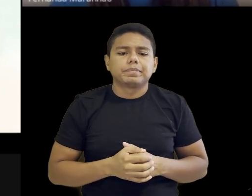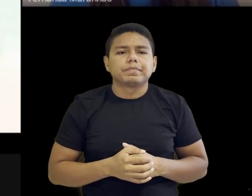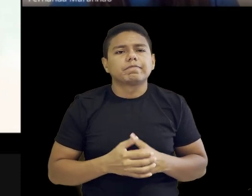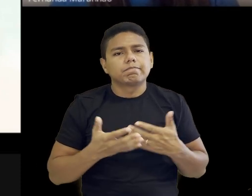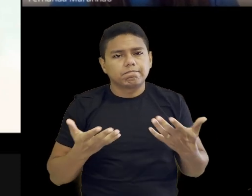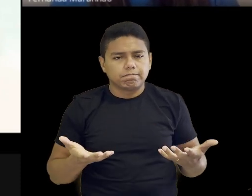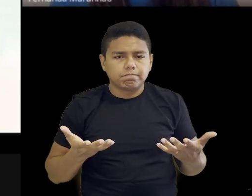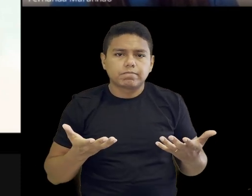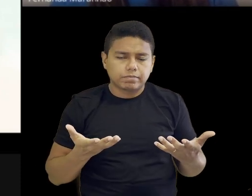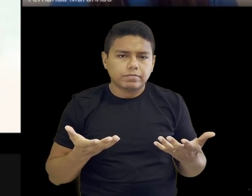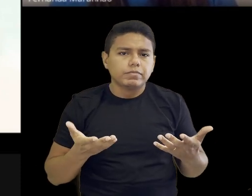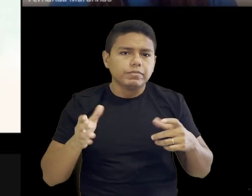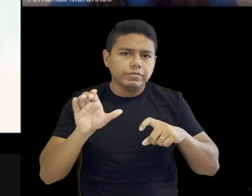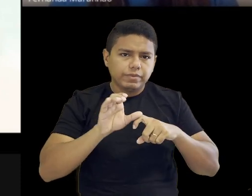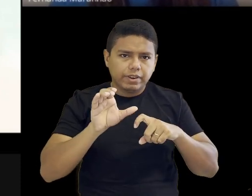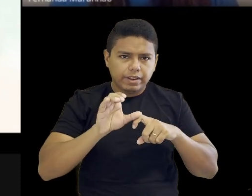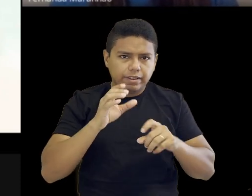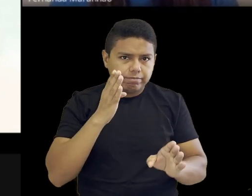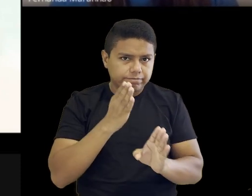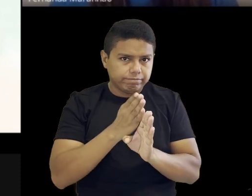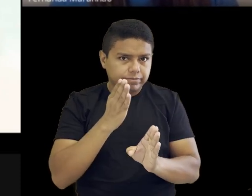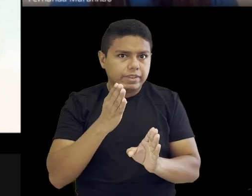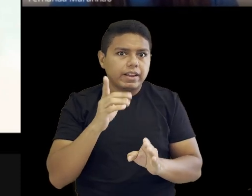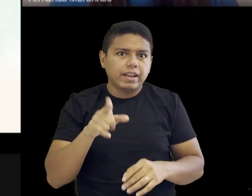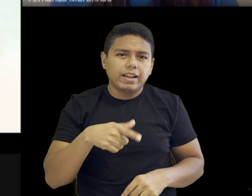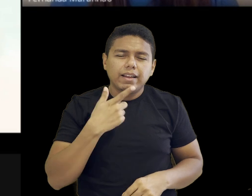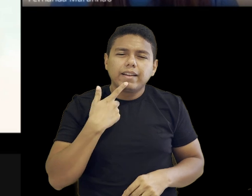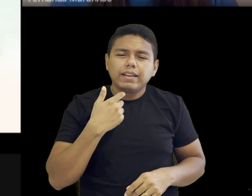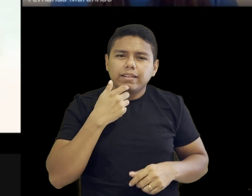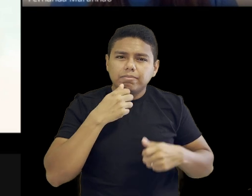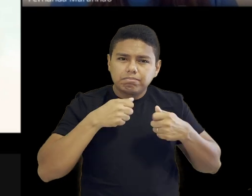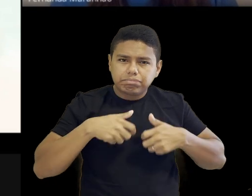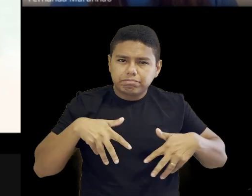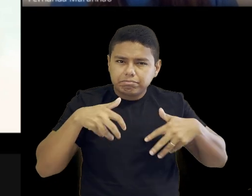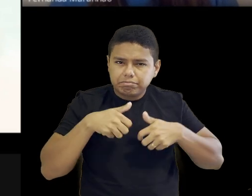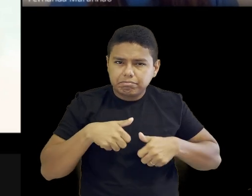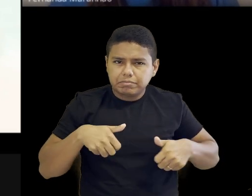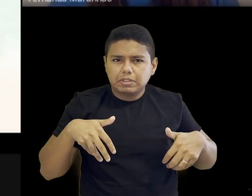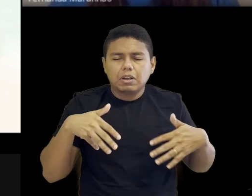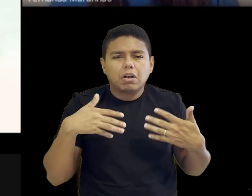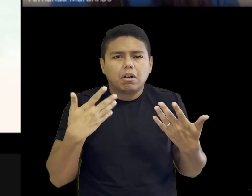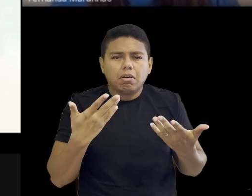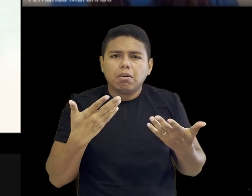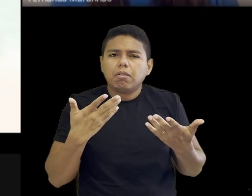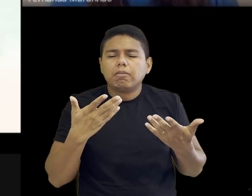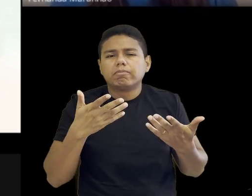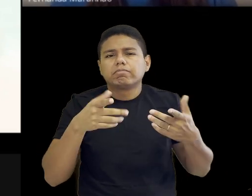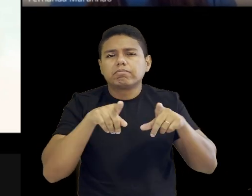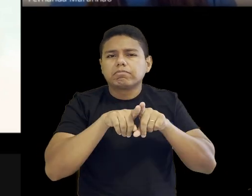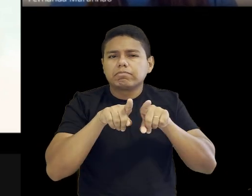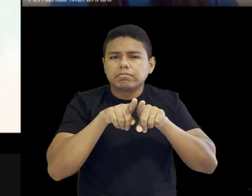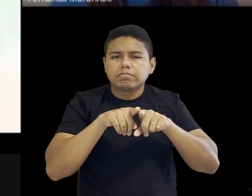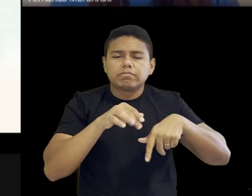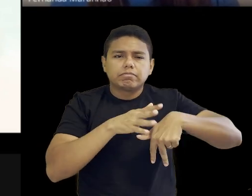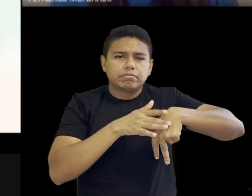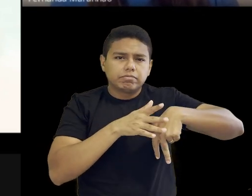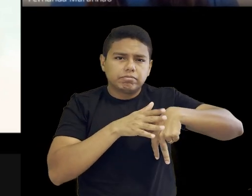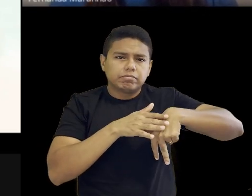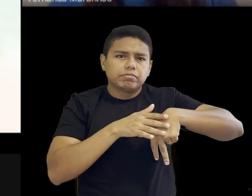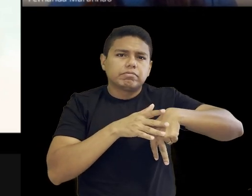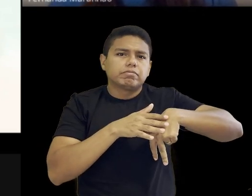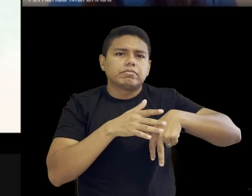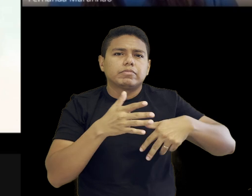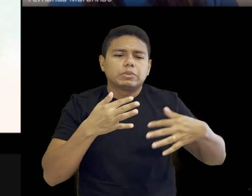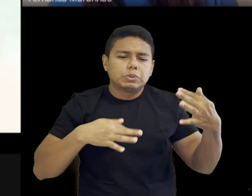condição. Então, como eu já falei, o achado clínico no exame físico é de secreção uterina serossanguinolenta, que tem odor fétido,